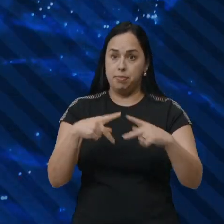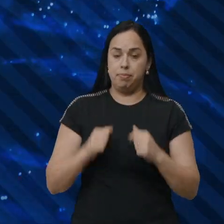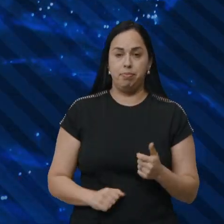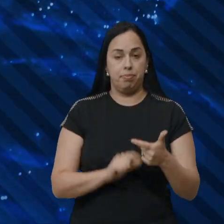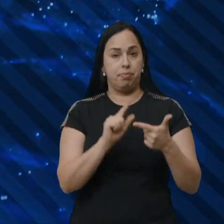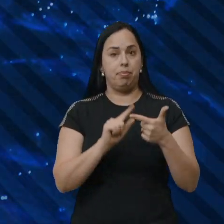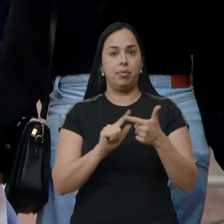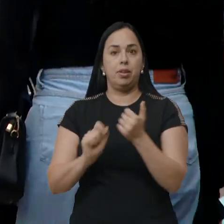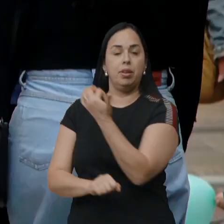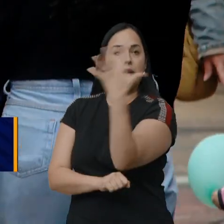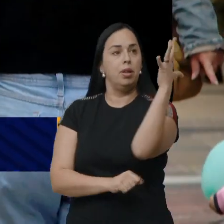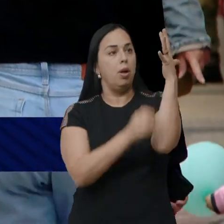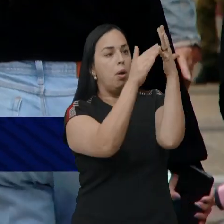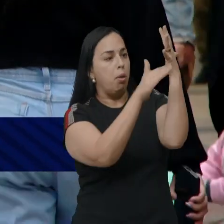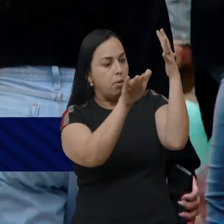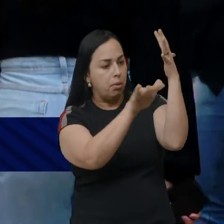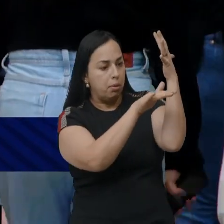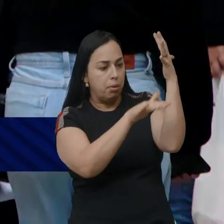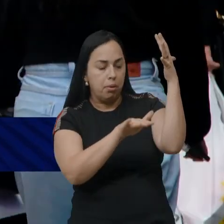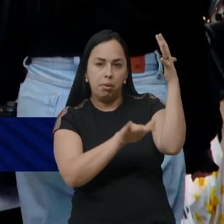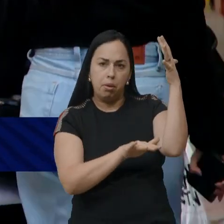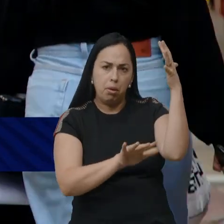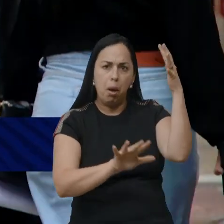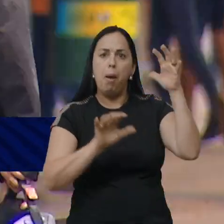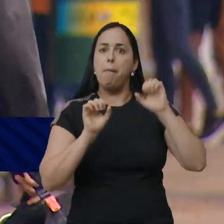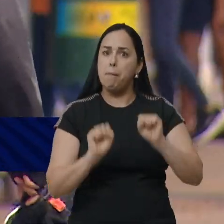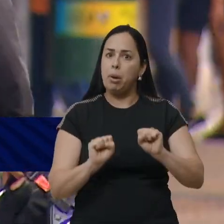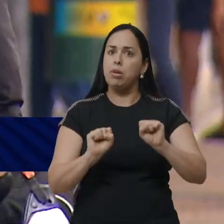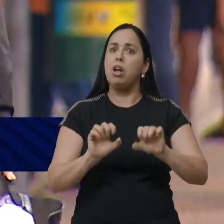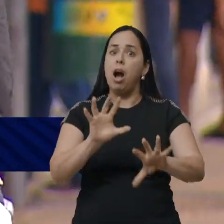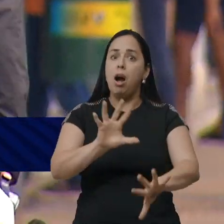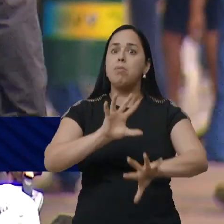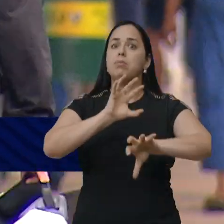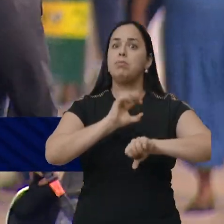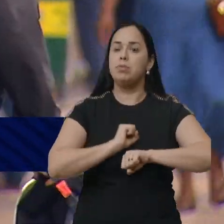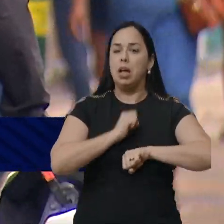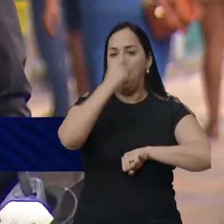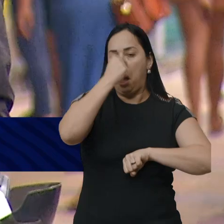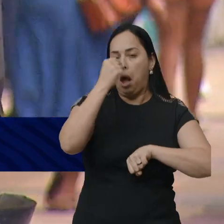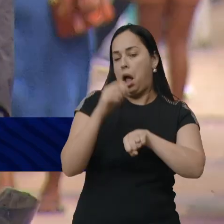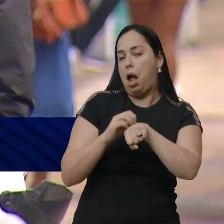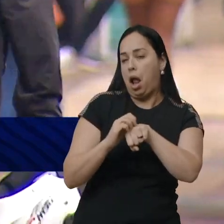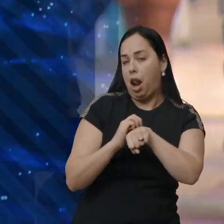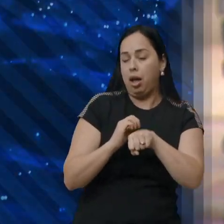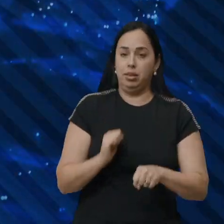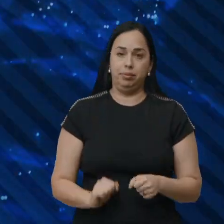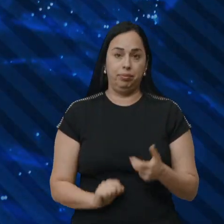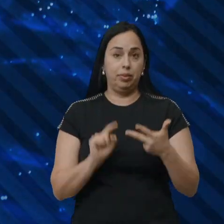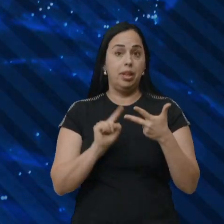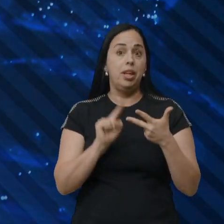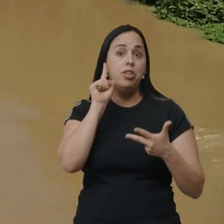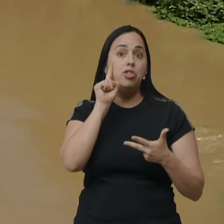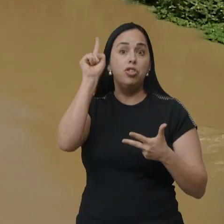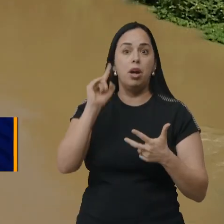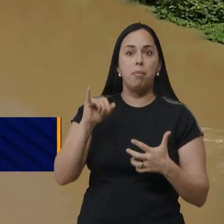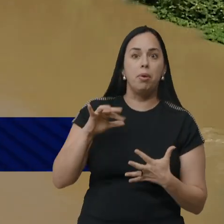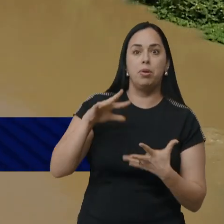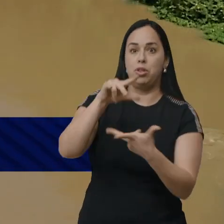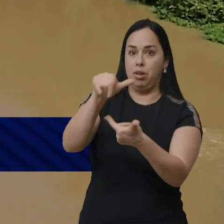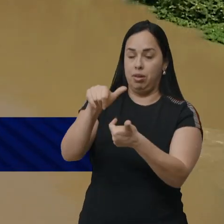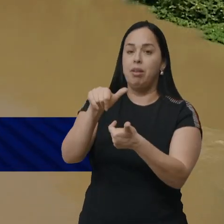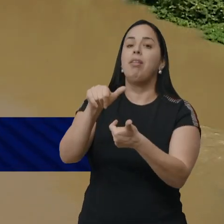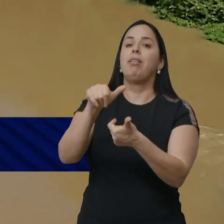cidade. Outono, estação mais amena, pode causar doenças respiratórias e alérgicas. Dia Mundial da